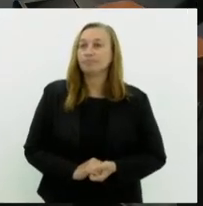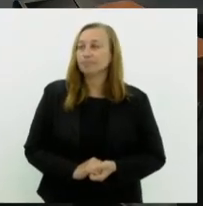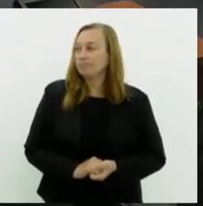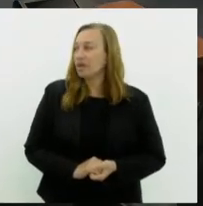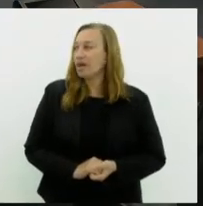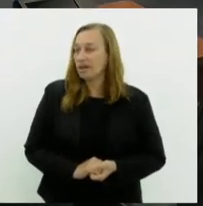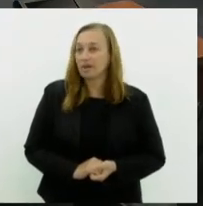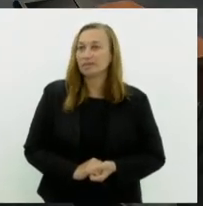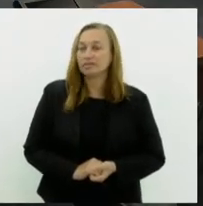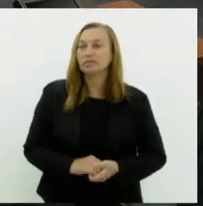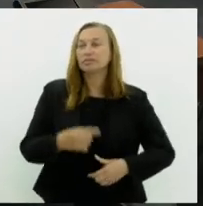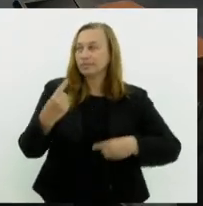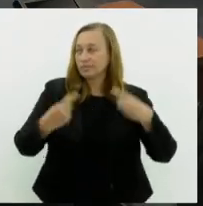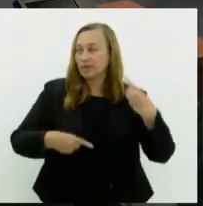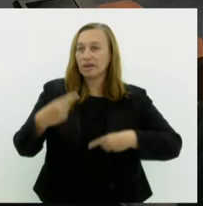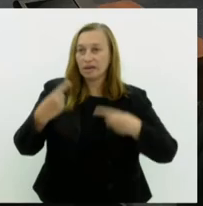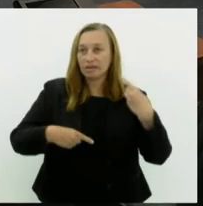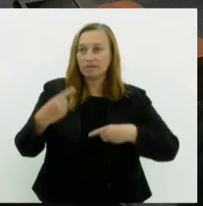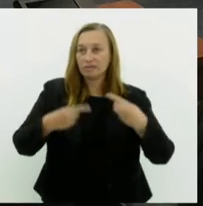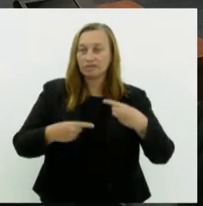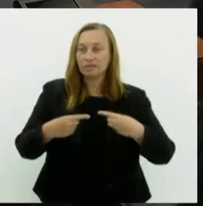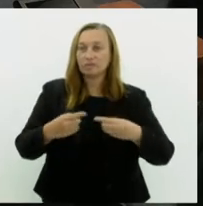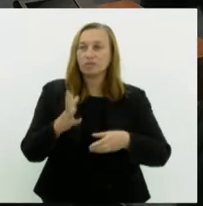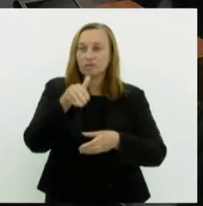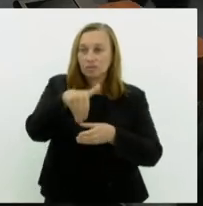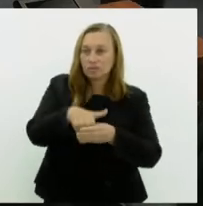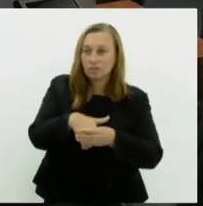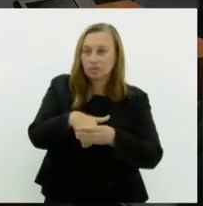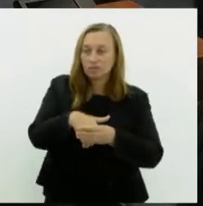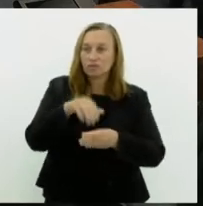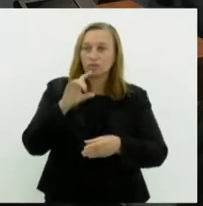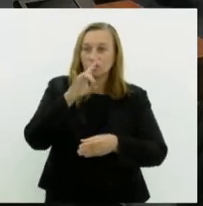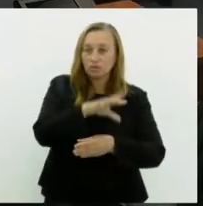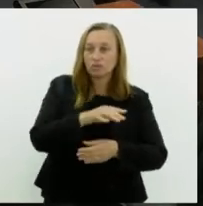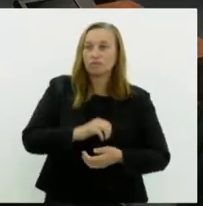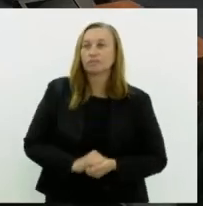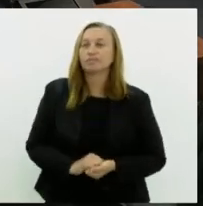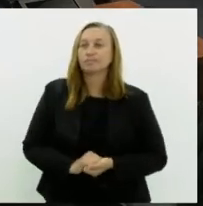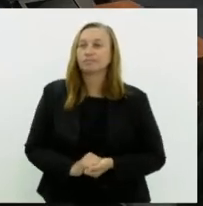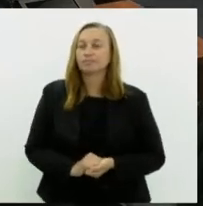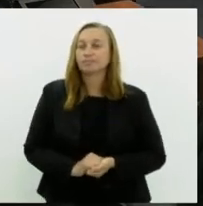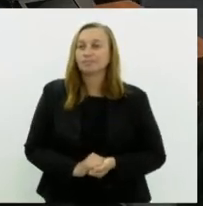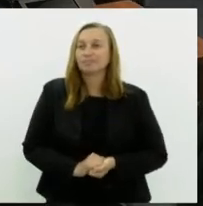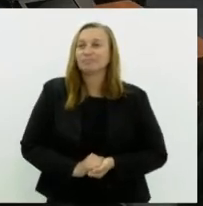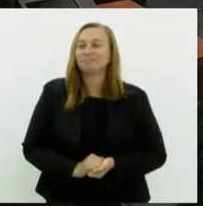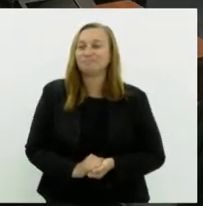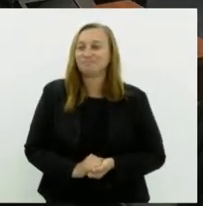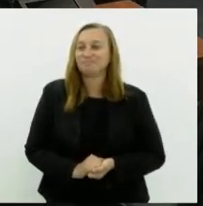Em regime de urgência, em votação, em discussão única.